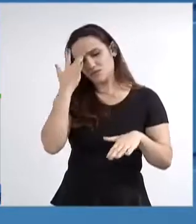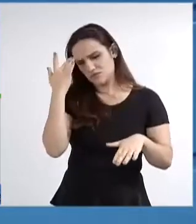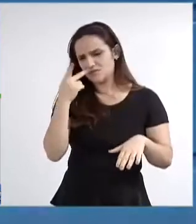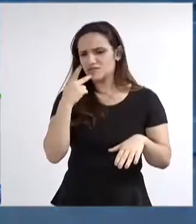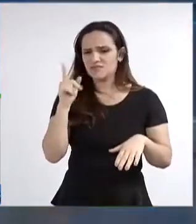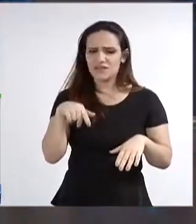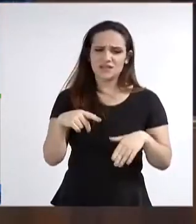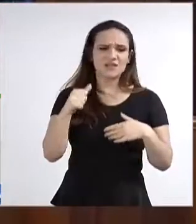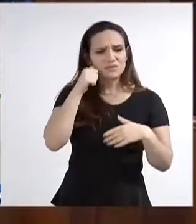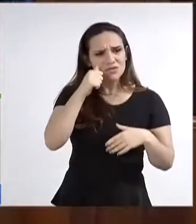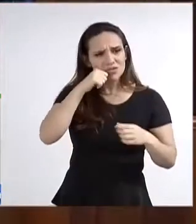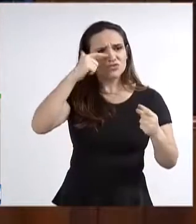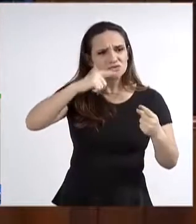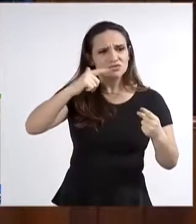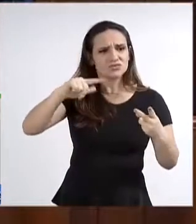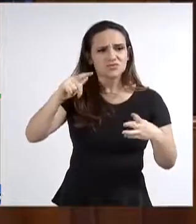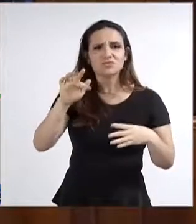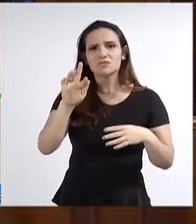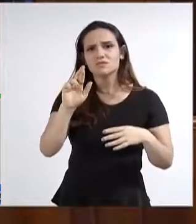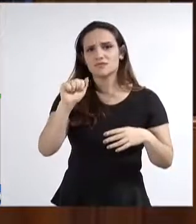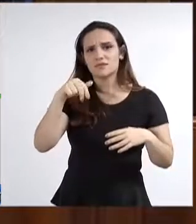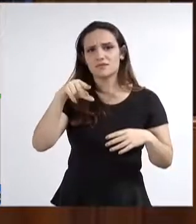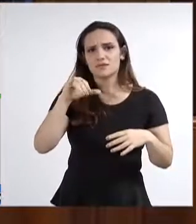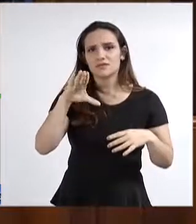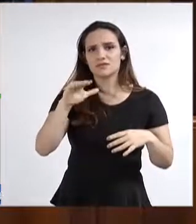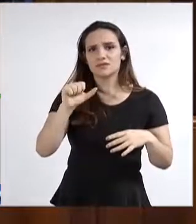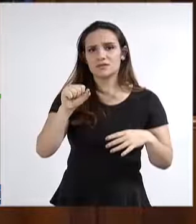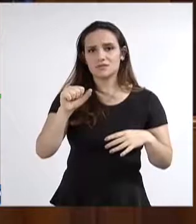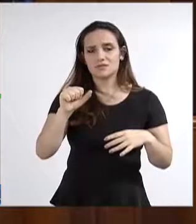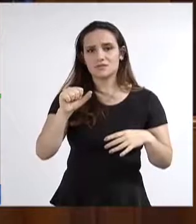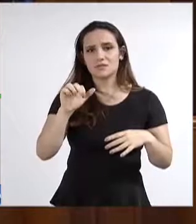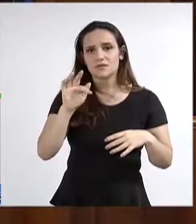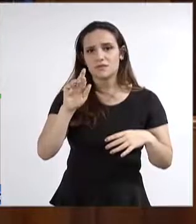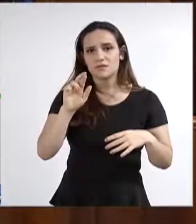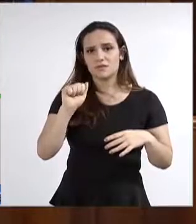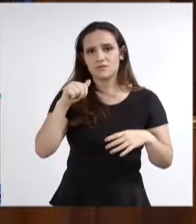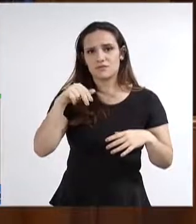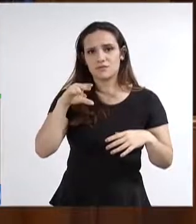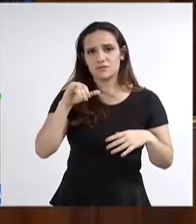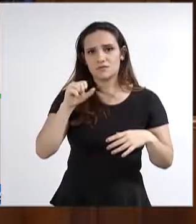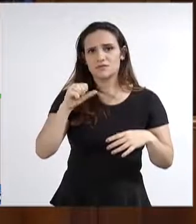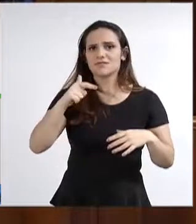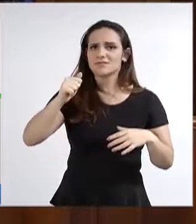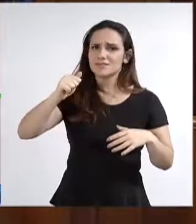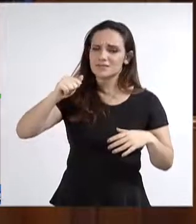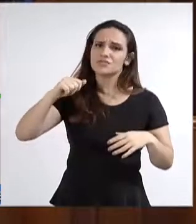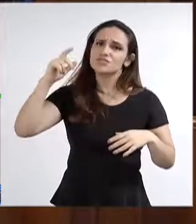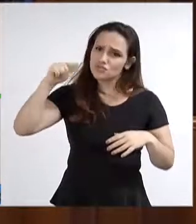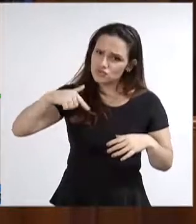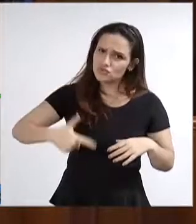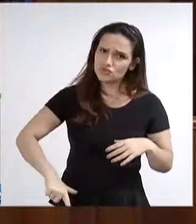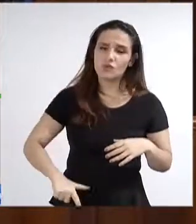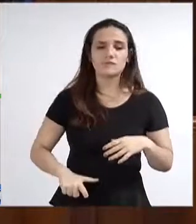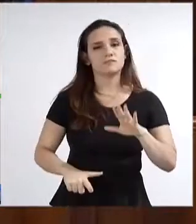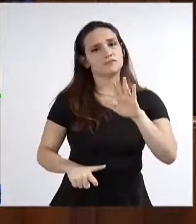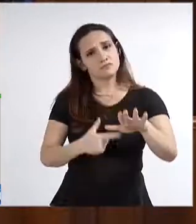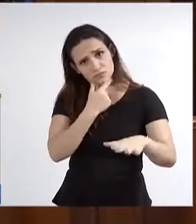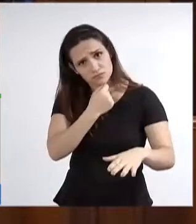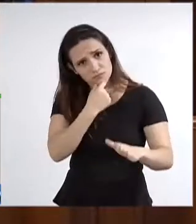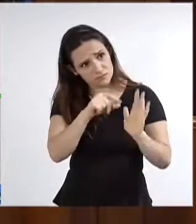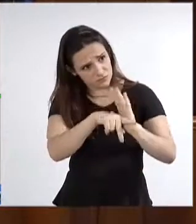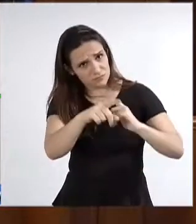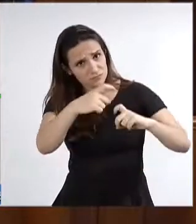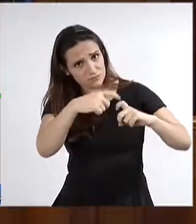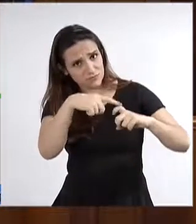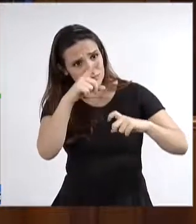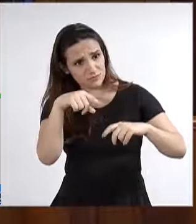da paciente, a senhora Francisca. Essa senhora, que inclusive fora paciente do próprio secretário de saúde, que